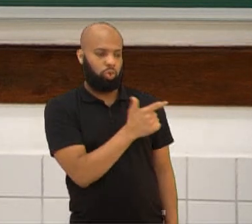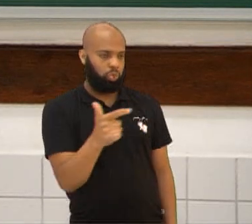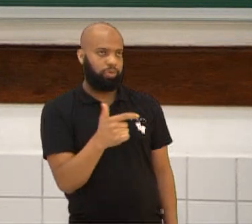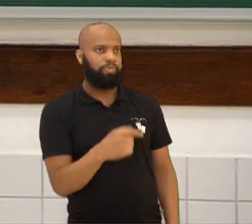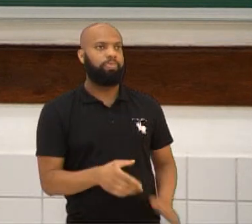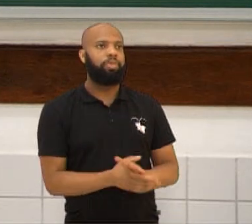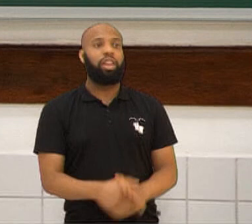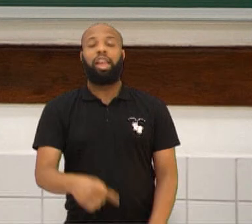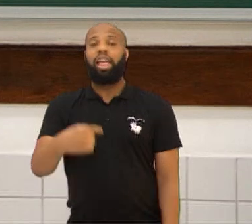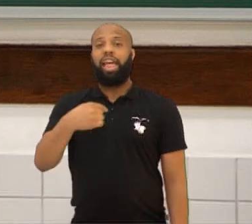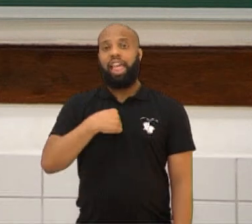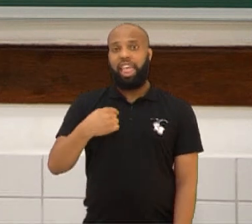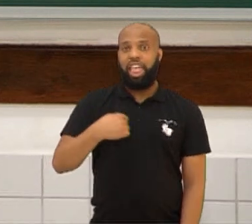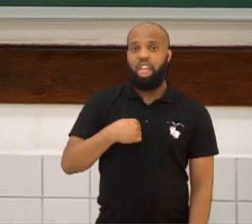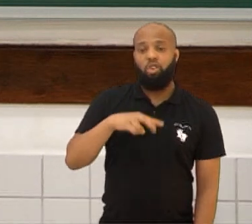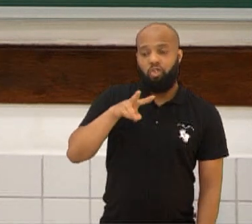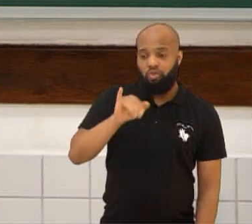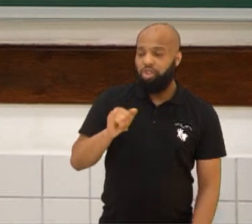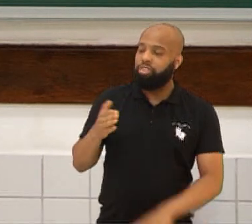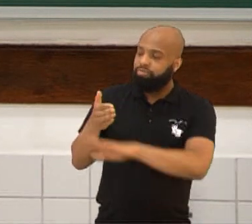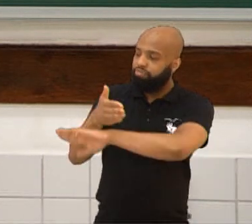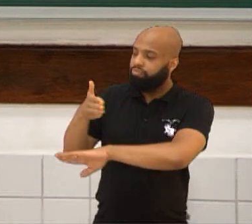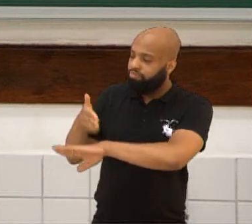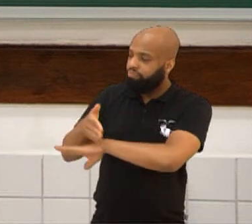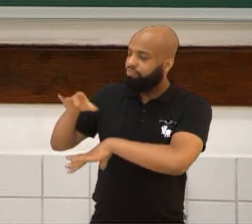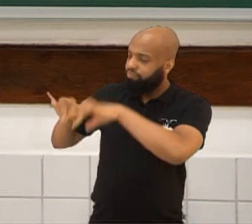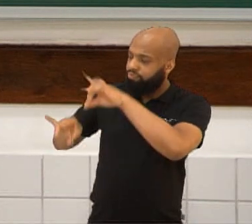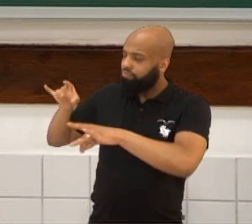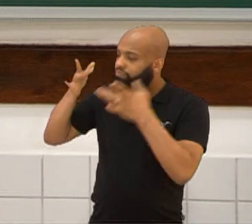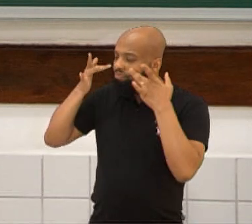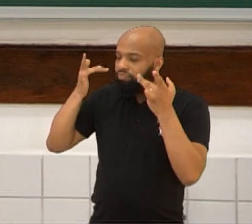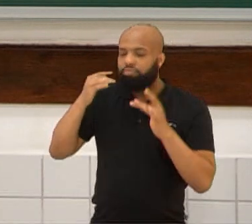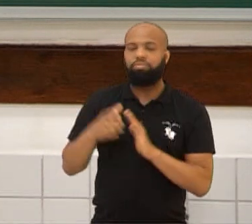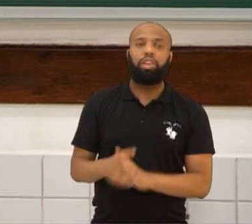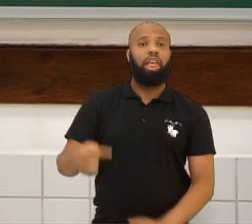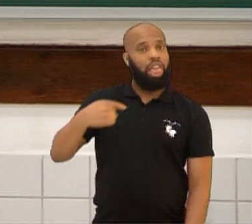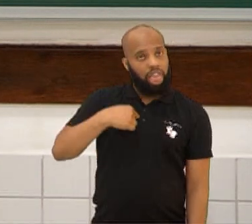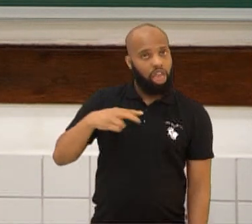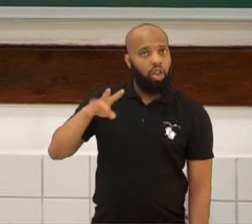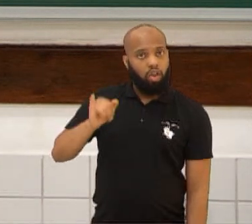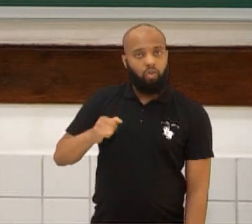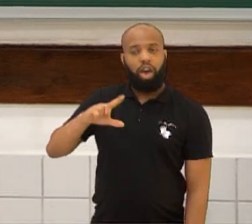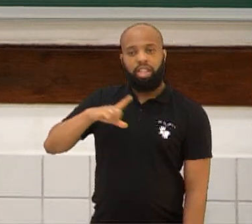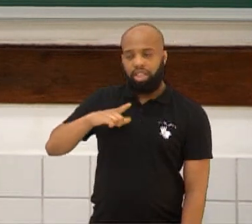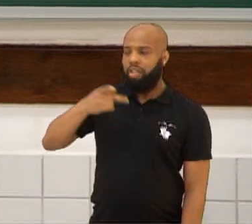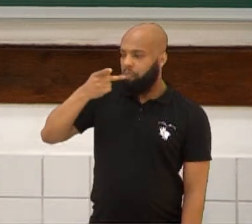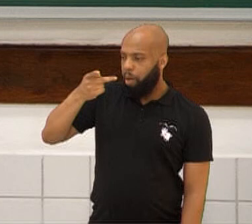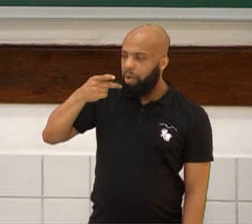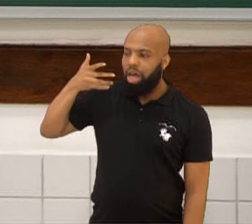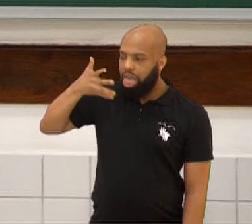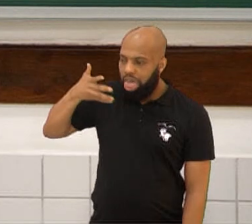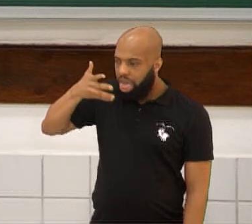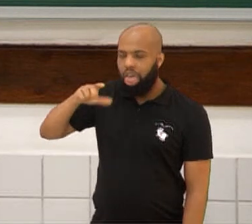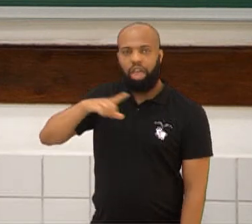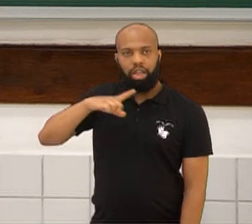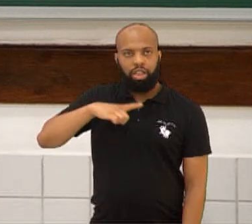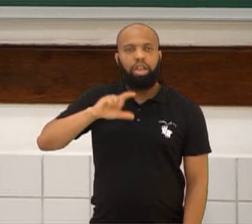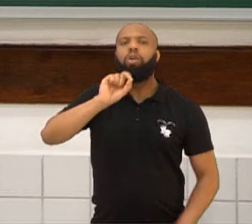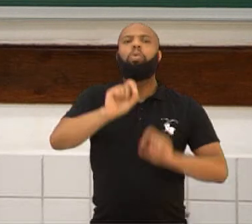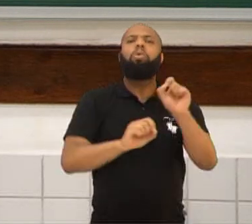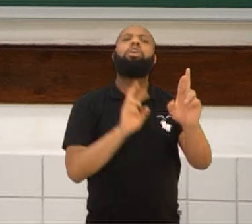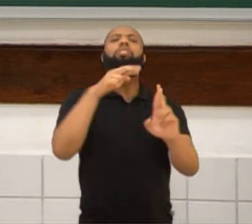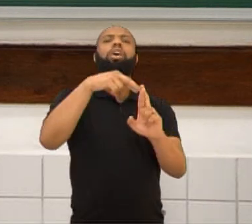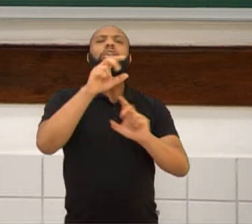vou fazer parte da peça da escola. Eu vou ter uma fala e tudo mais. Esse pronome se refere a quem? Se refere a